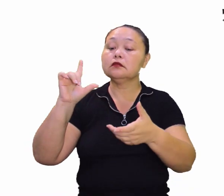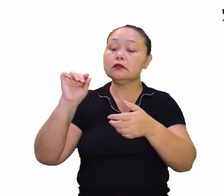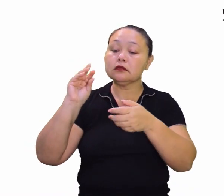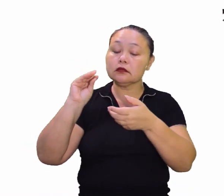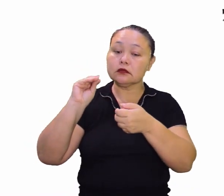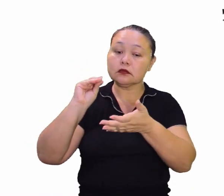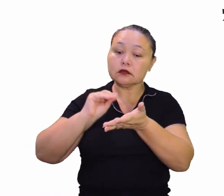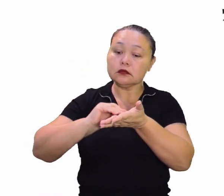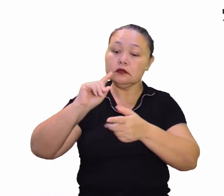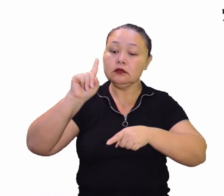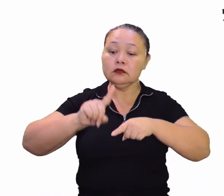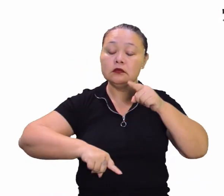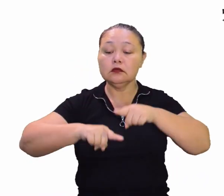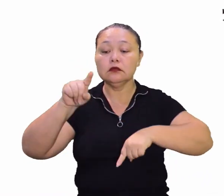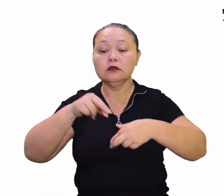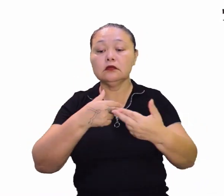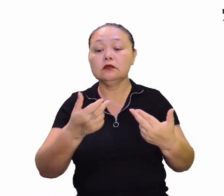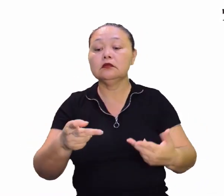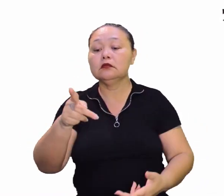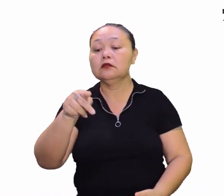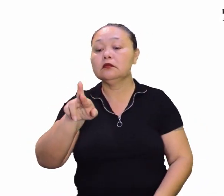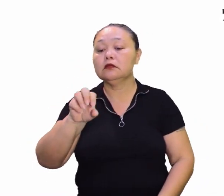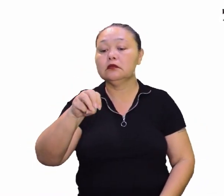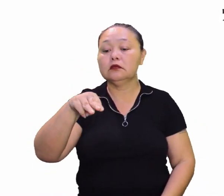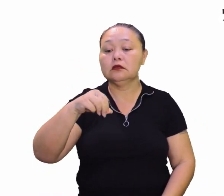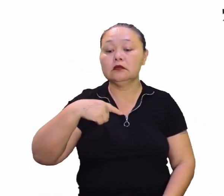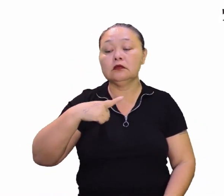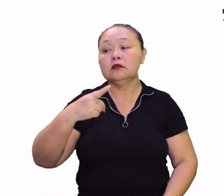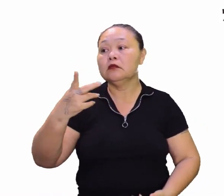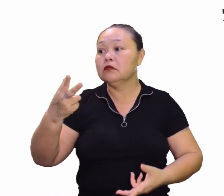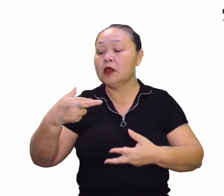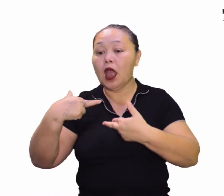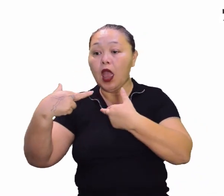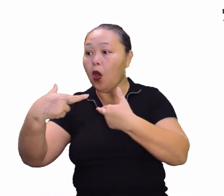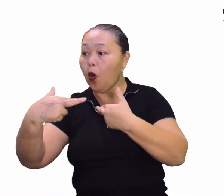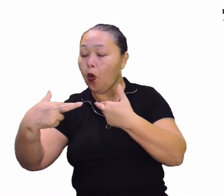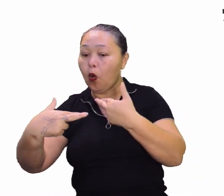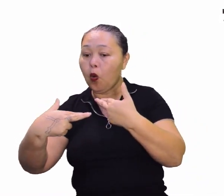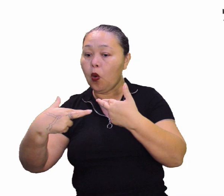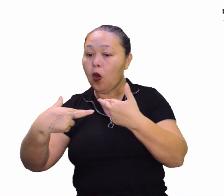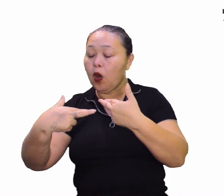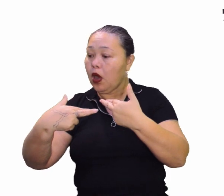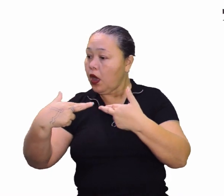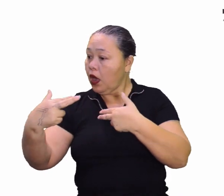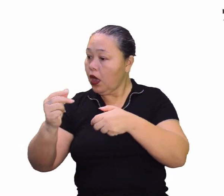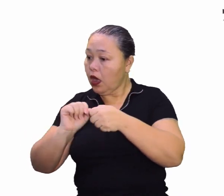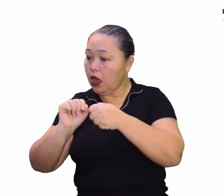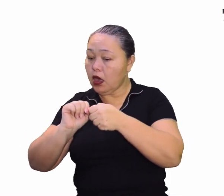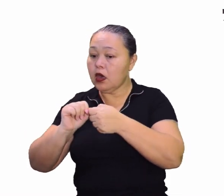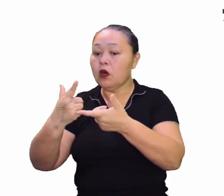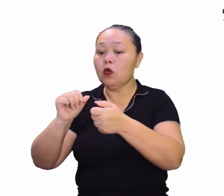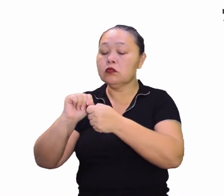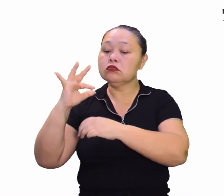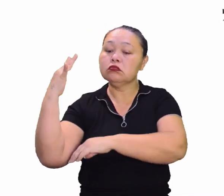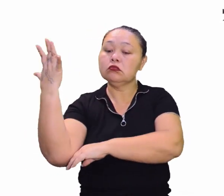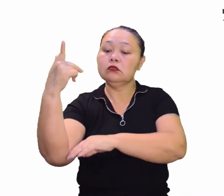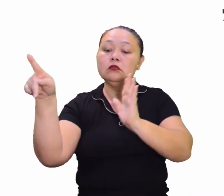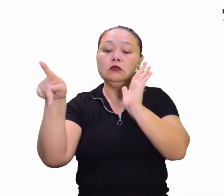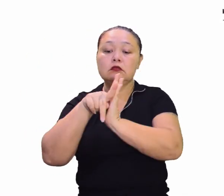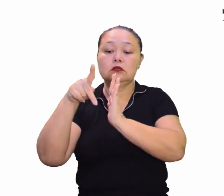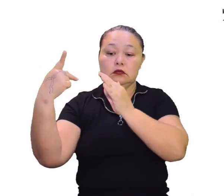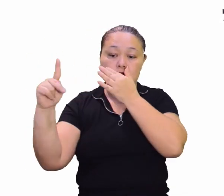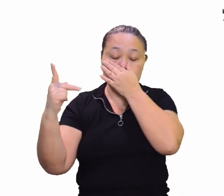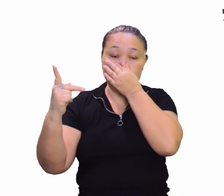de matérias-primas e recursos naturais. Por isso que o seu modelo de exportação,